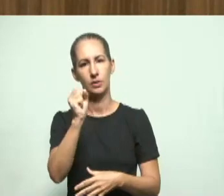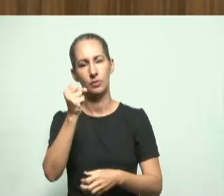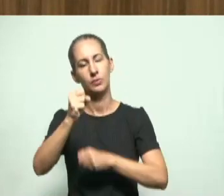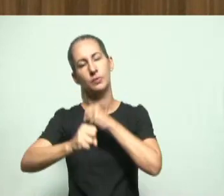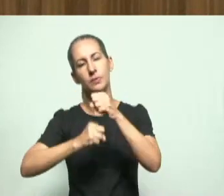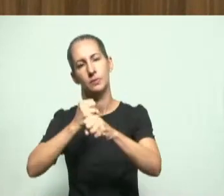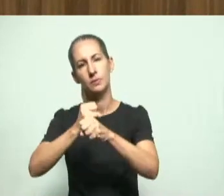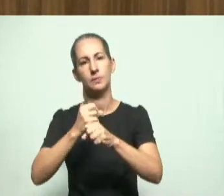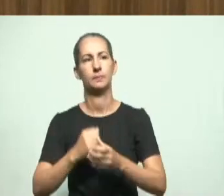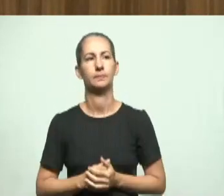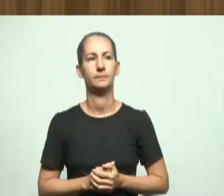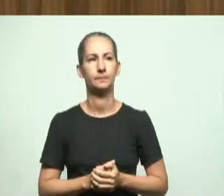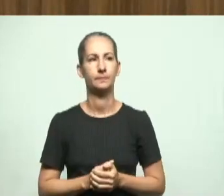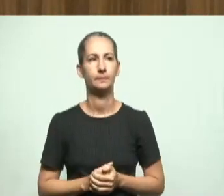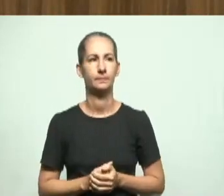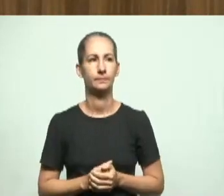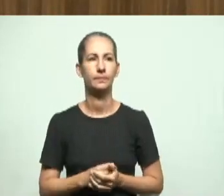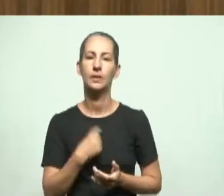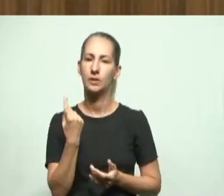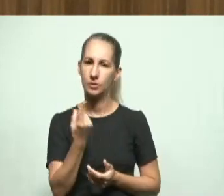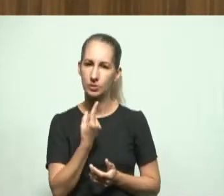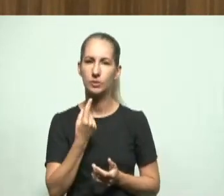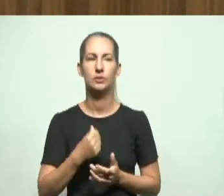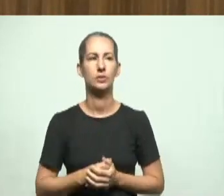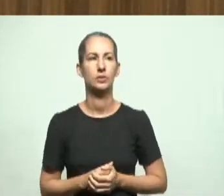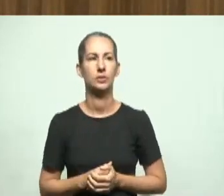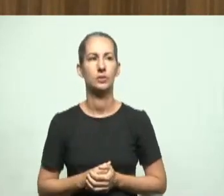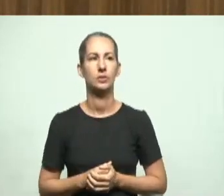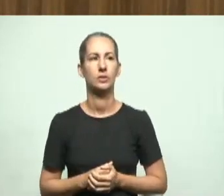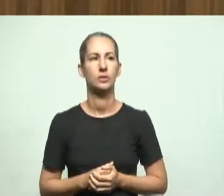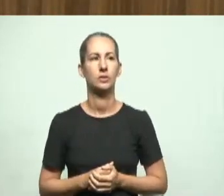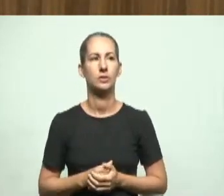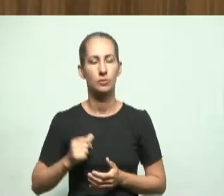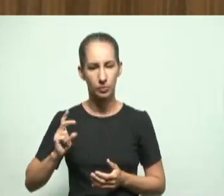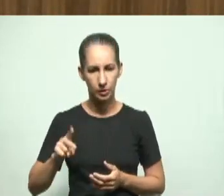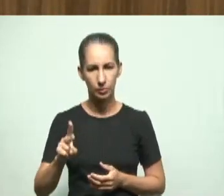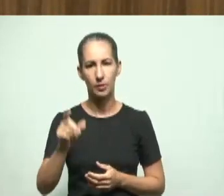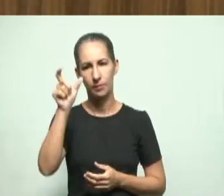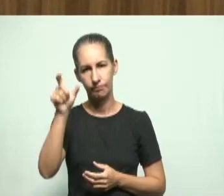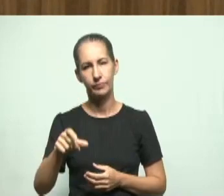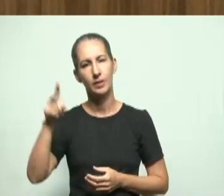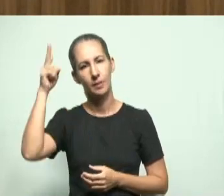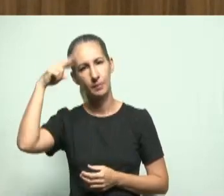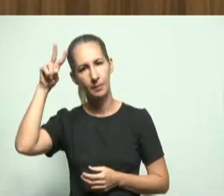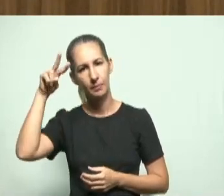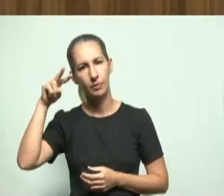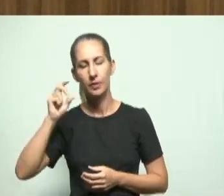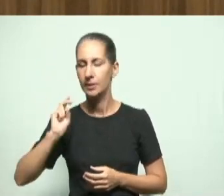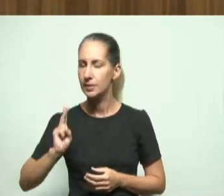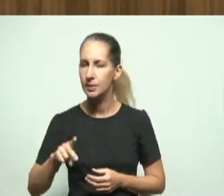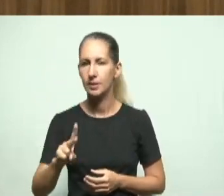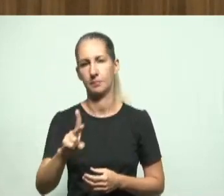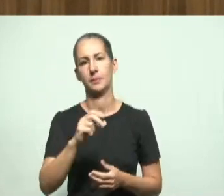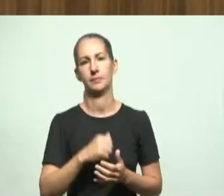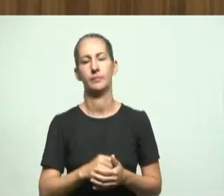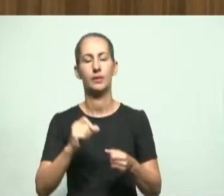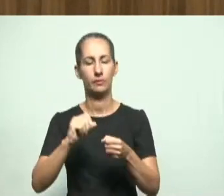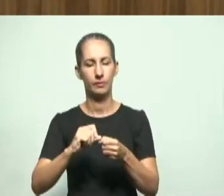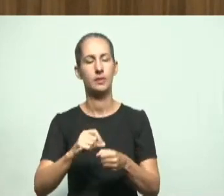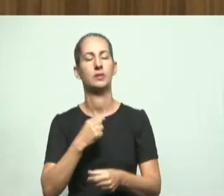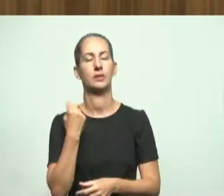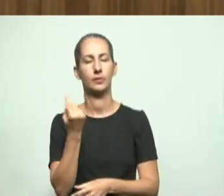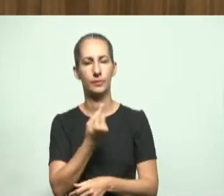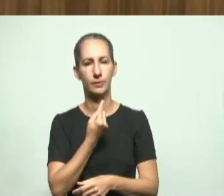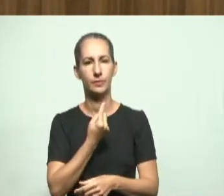anos. Isso a gente tem de preservar a imagem, a memória dele para sempre. E a gente fez a nossa